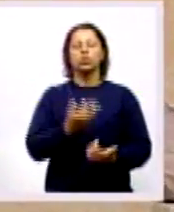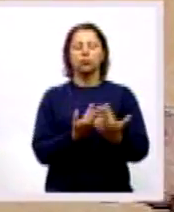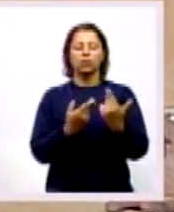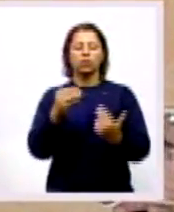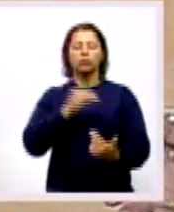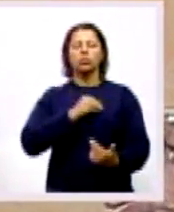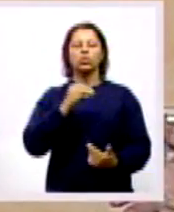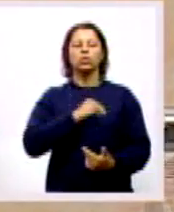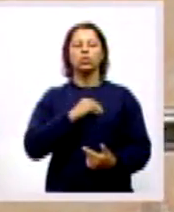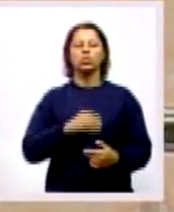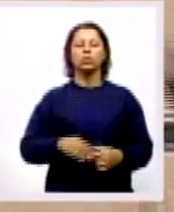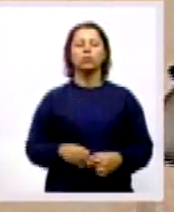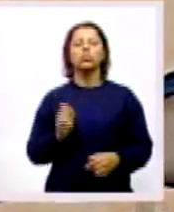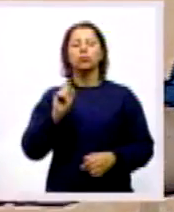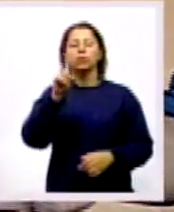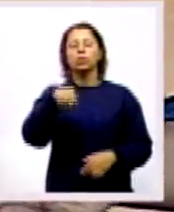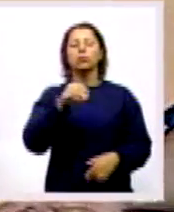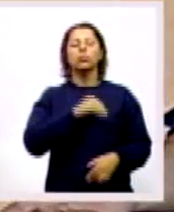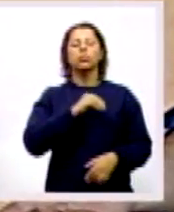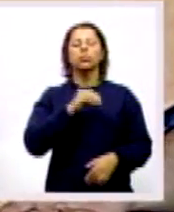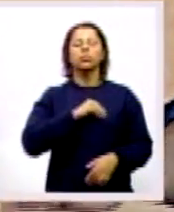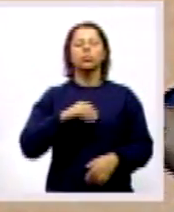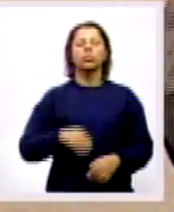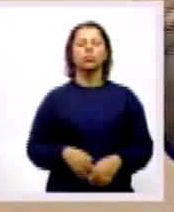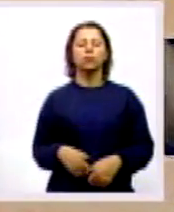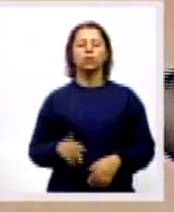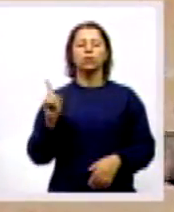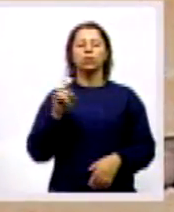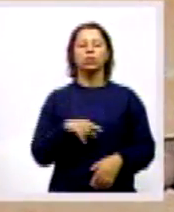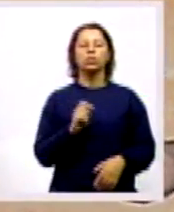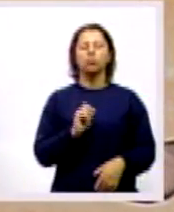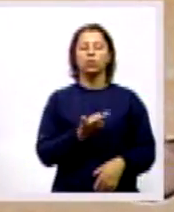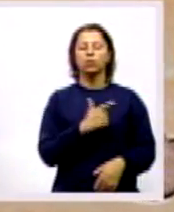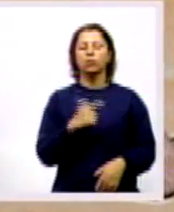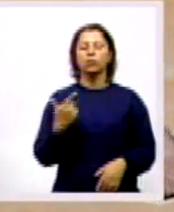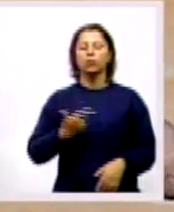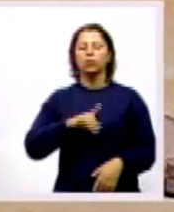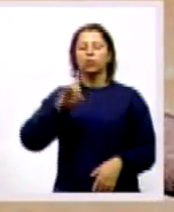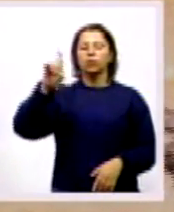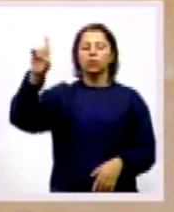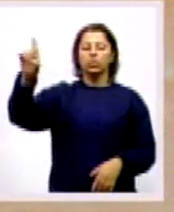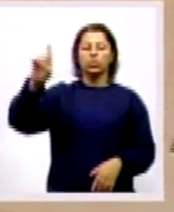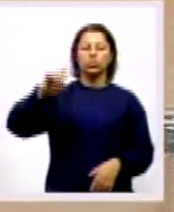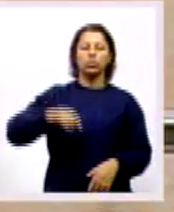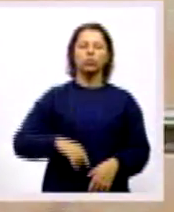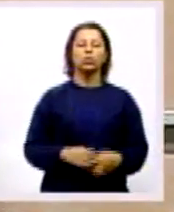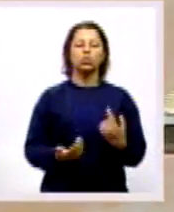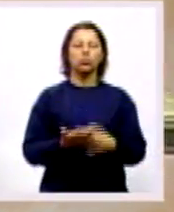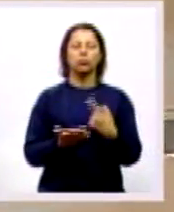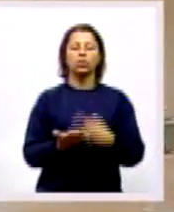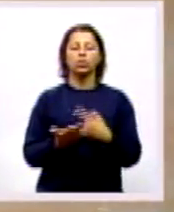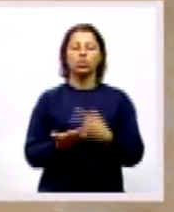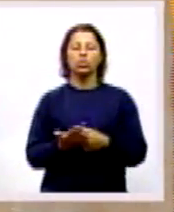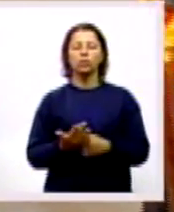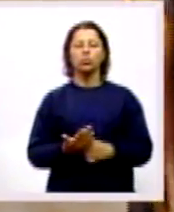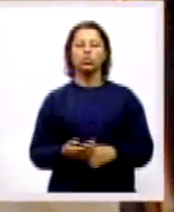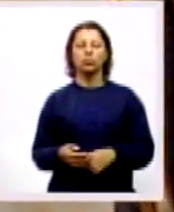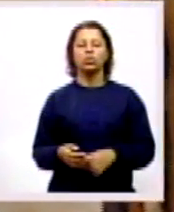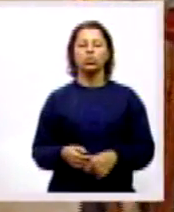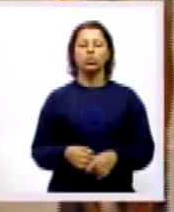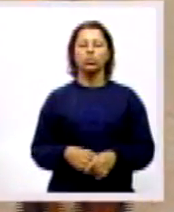pagãos. O que é o pagão? É aquele que não tem o compromisso